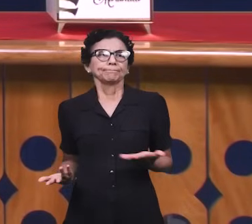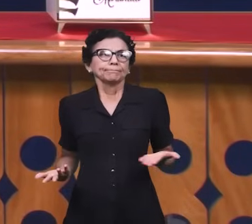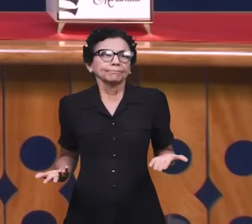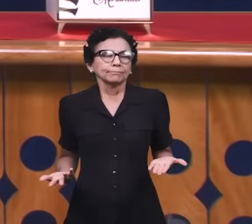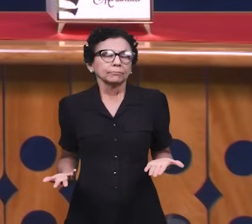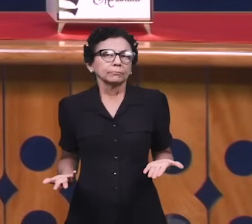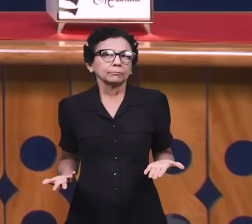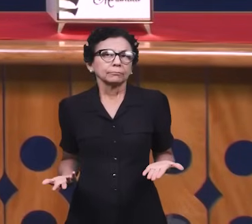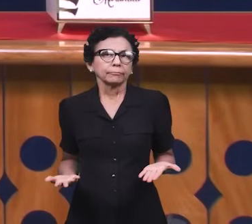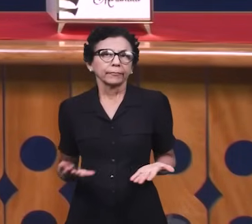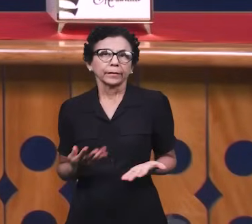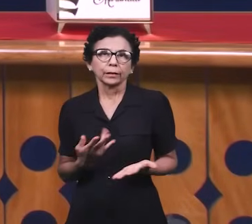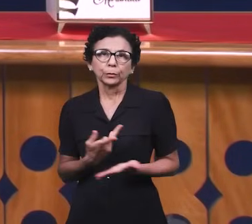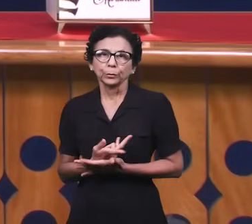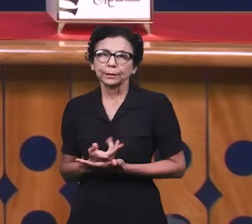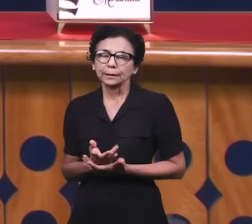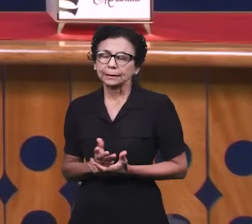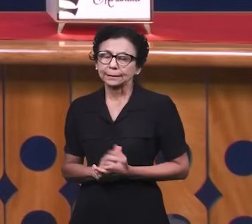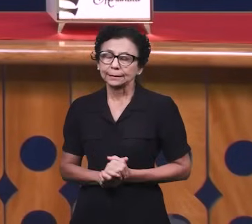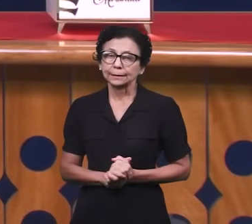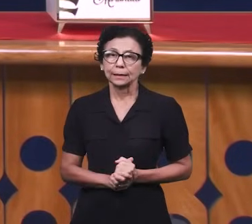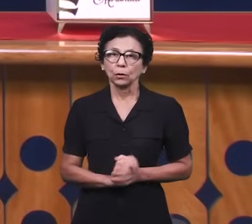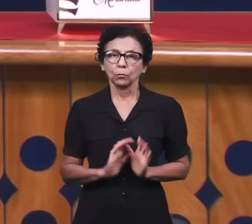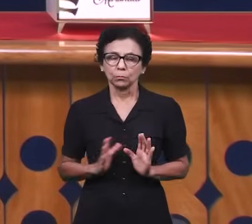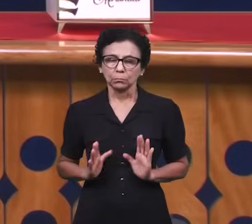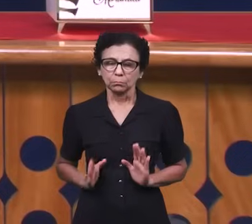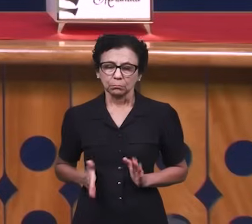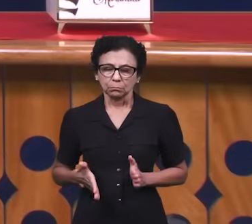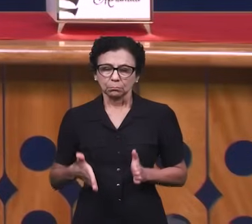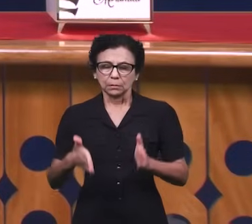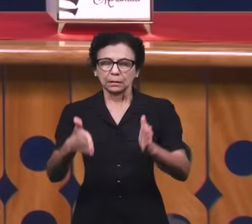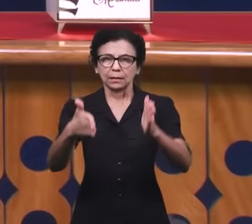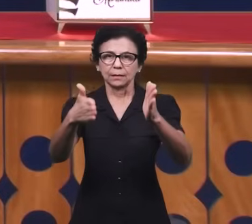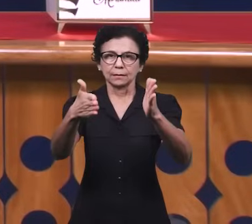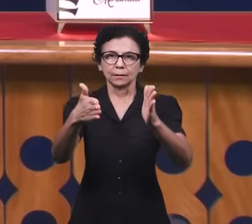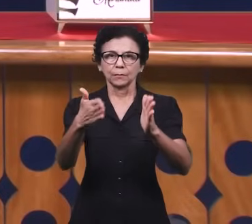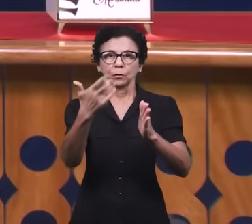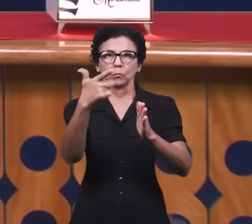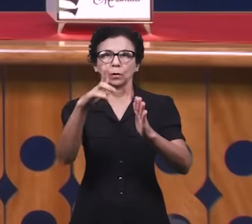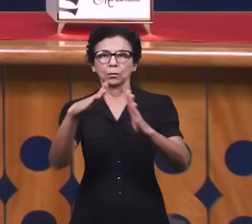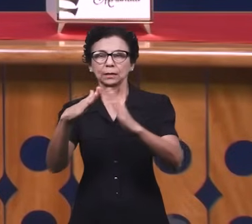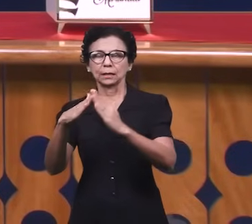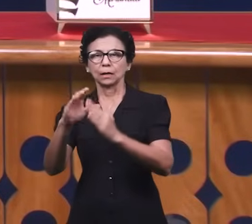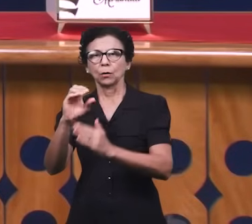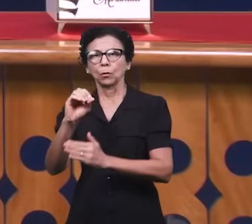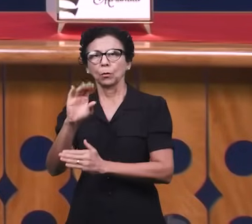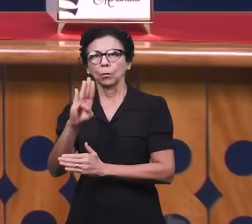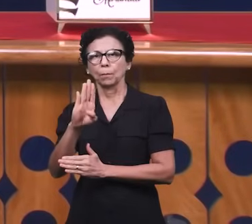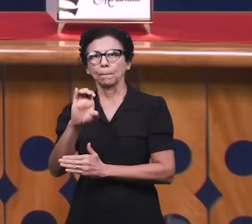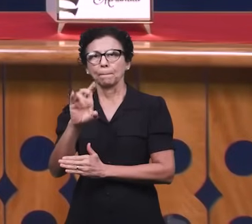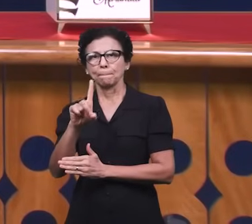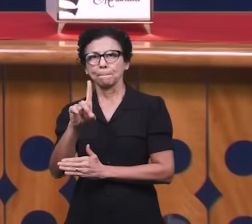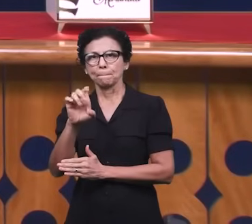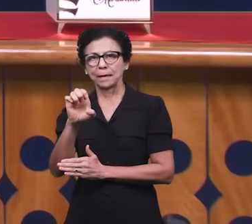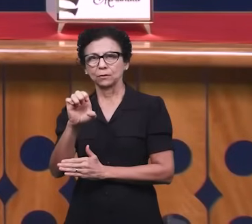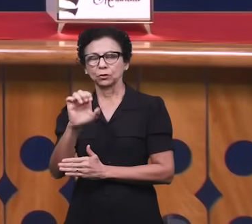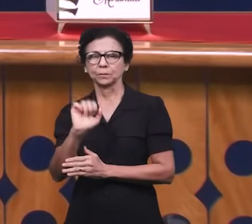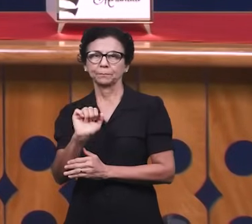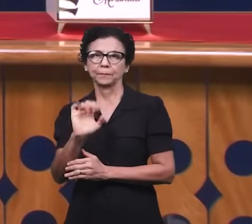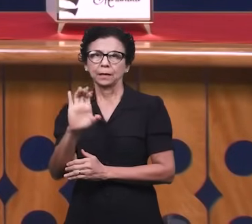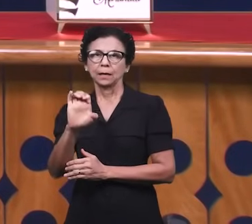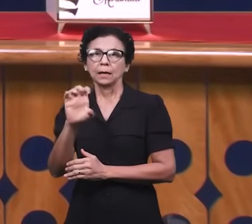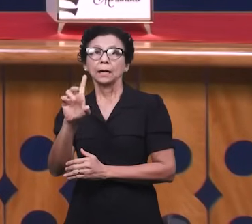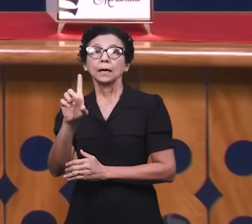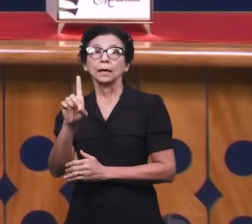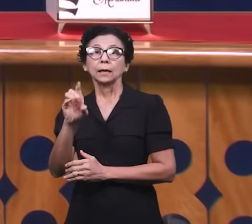a casa de Obed-Edom, que não era de Israel. E Davi fez repousar a arca na